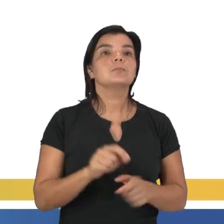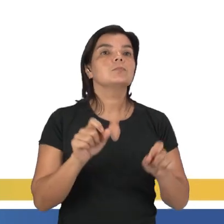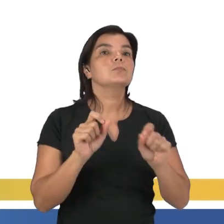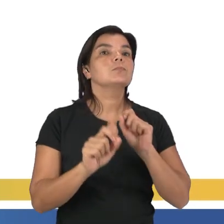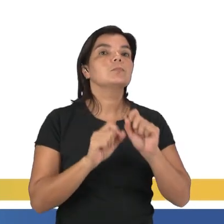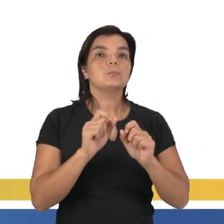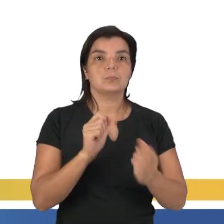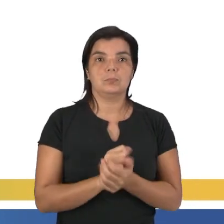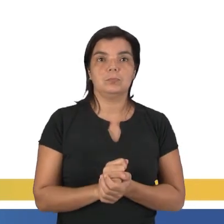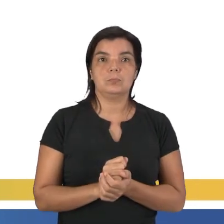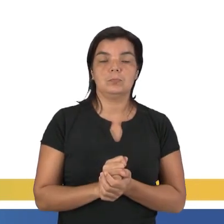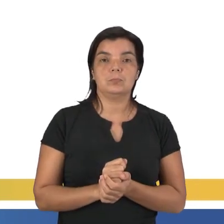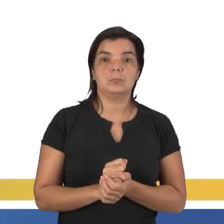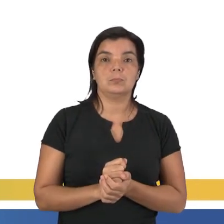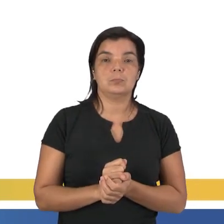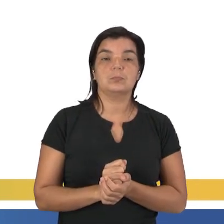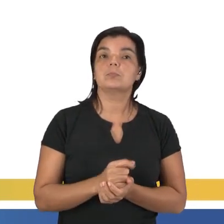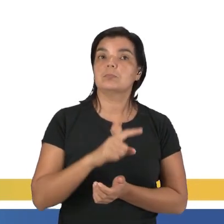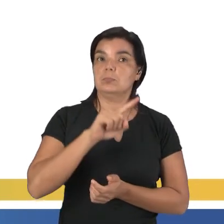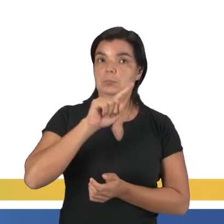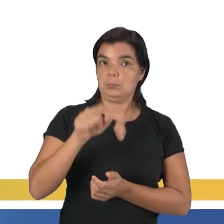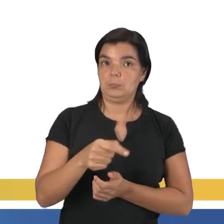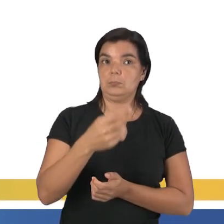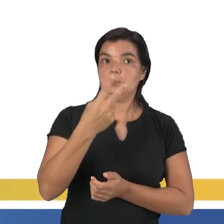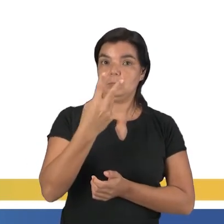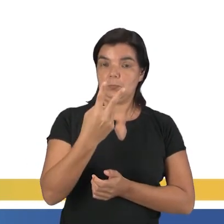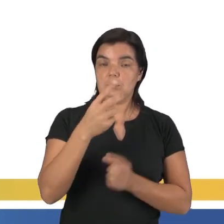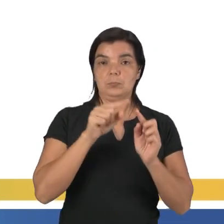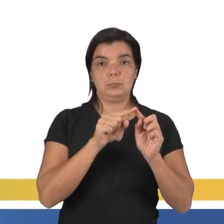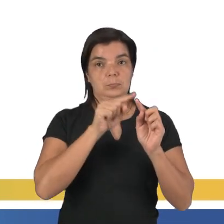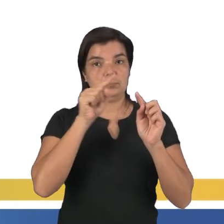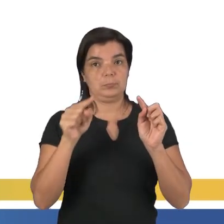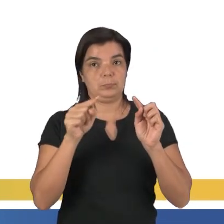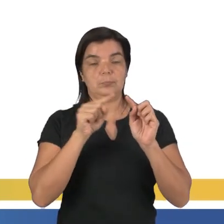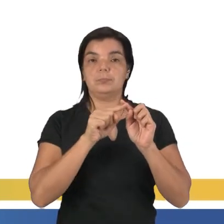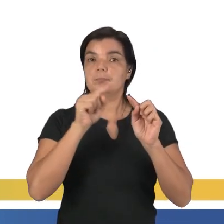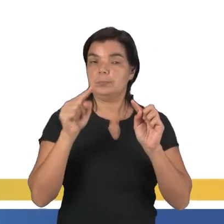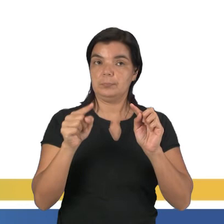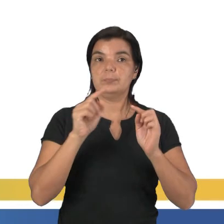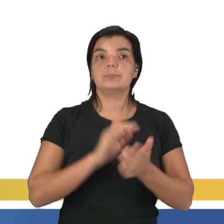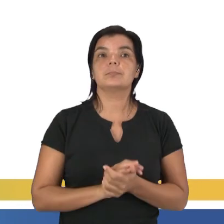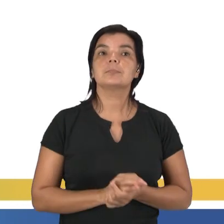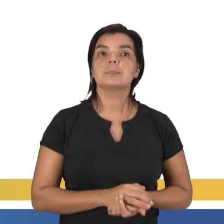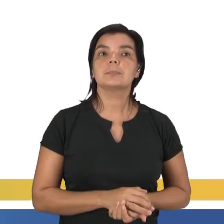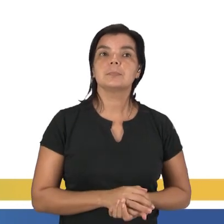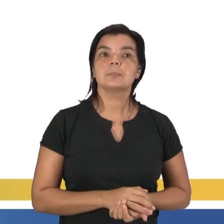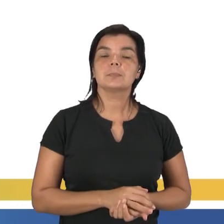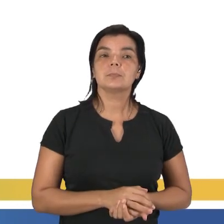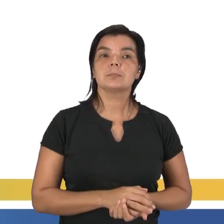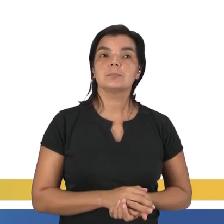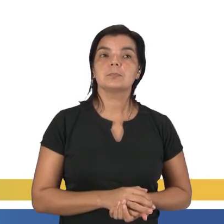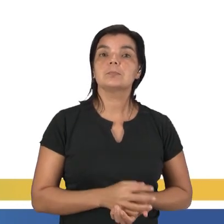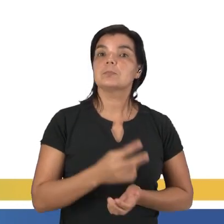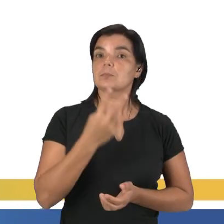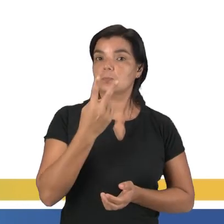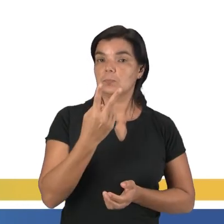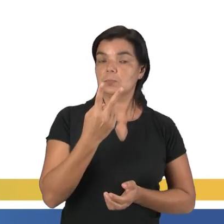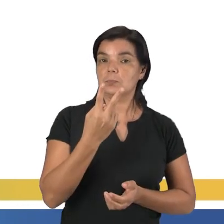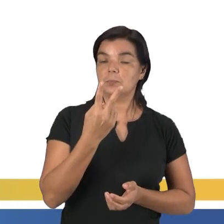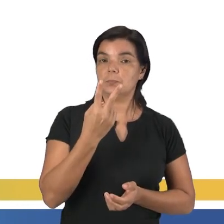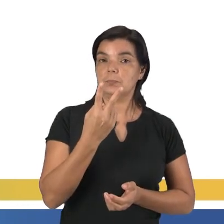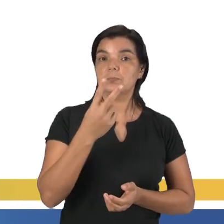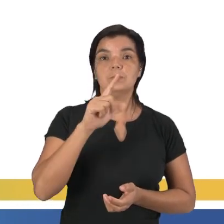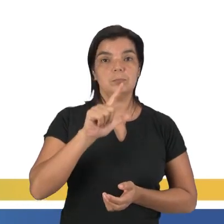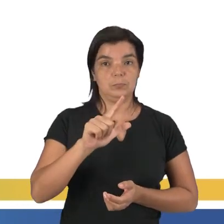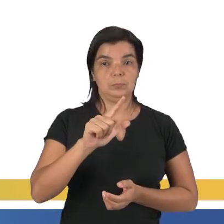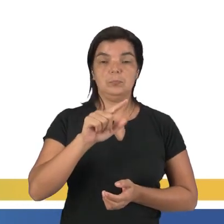fazer o quê? O segundo passo, vamos pegar a vírgula e pular 2 casas para a direita. Bem simples. Veja como é que é. 2 litros,